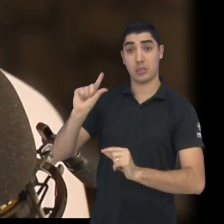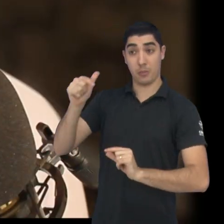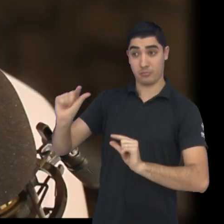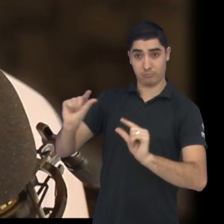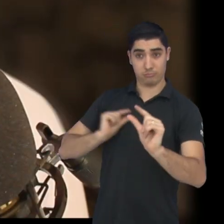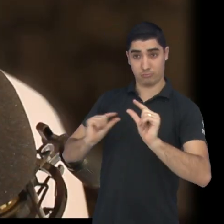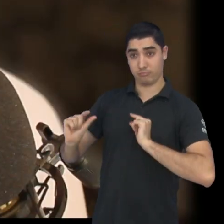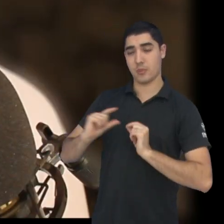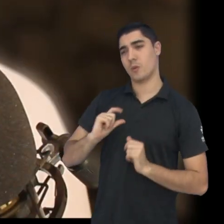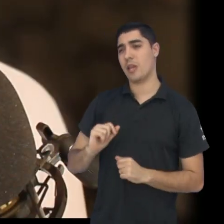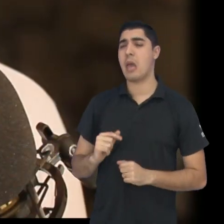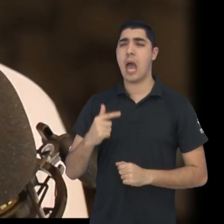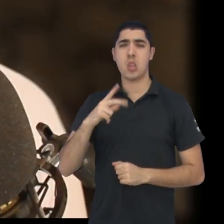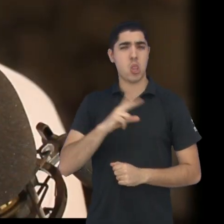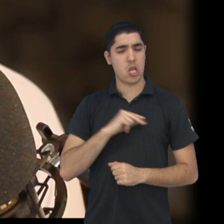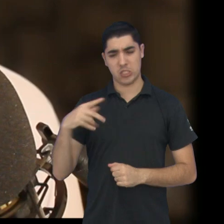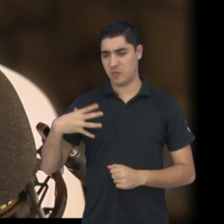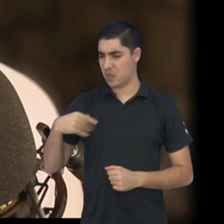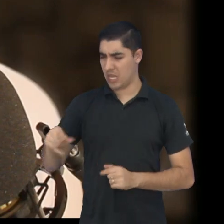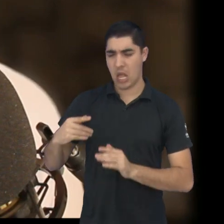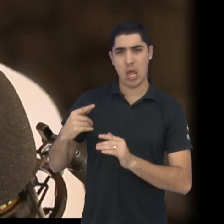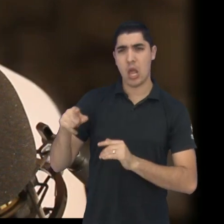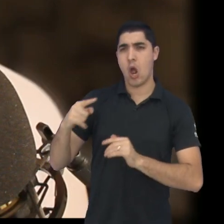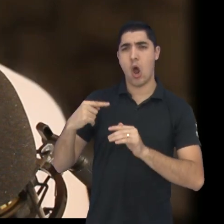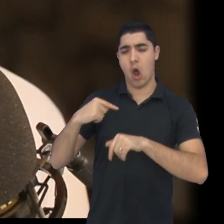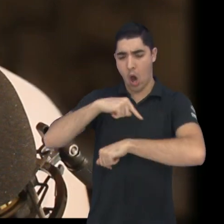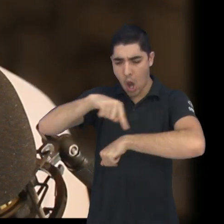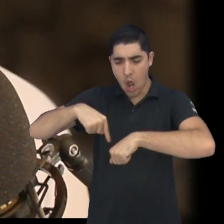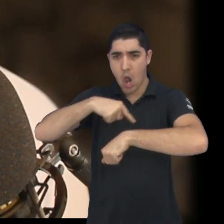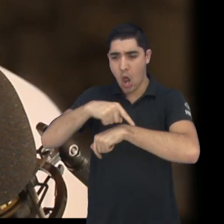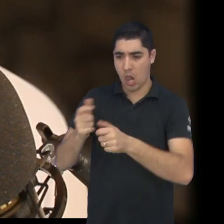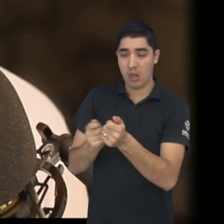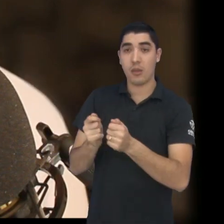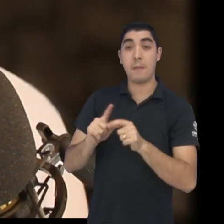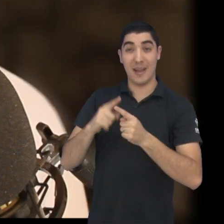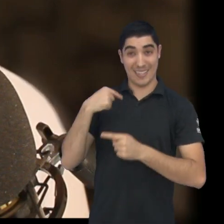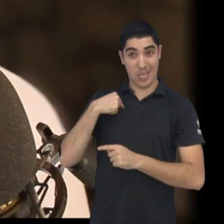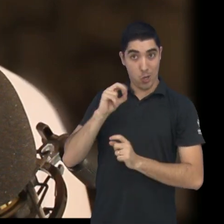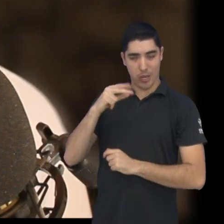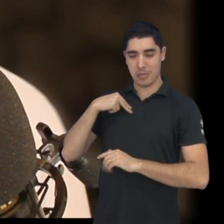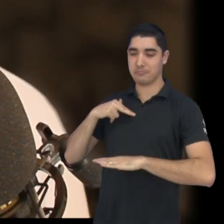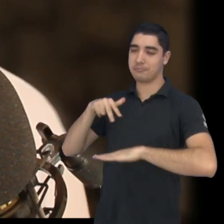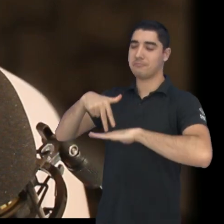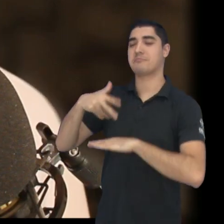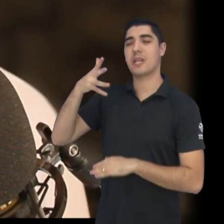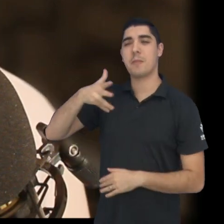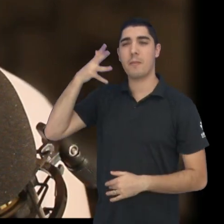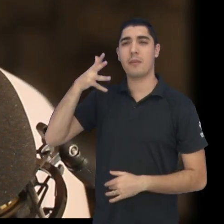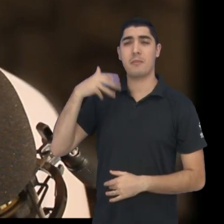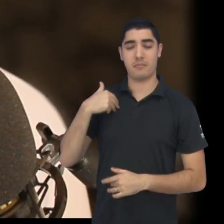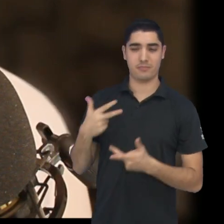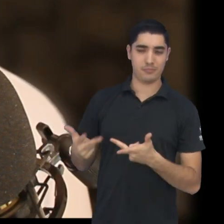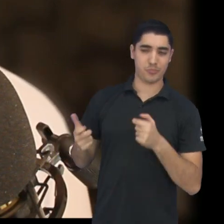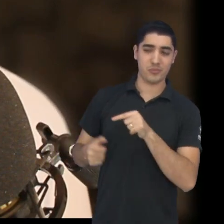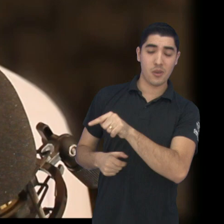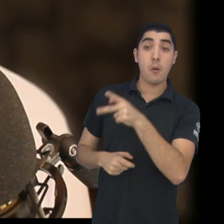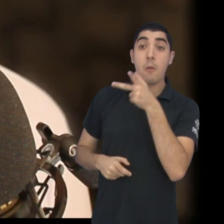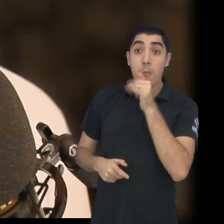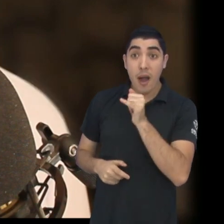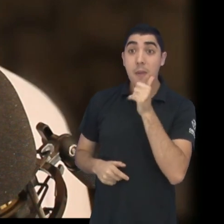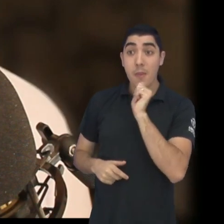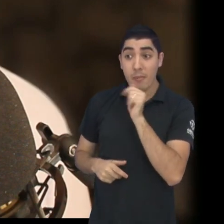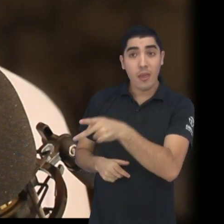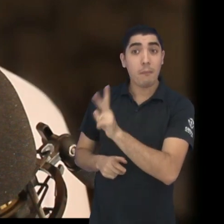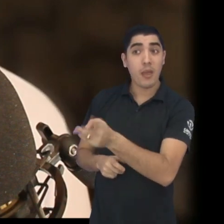de tela, só que durante a própria palestra você vê que eles estão sempre ali no celular, né? Então a gente acaba perdendo essa percepção de que eles sempre